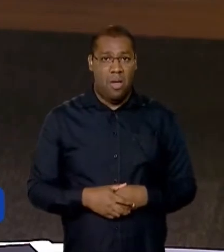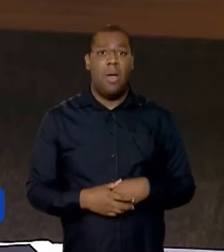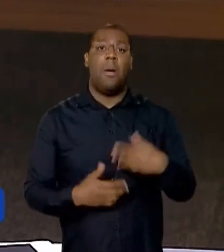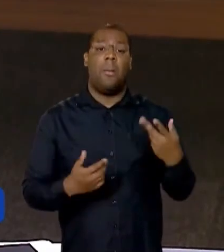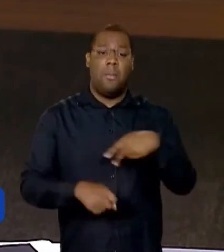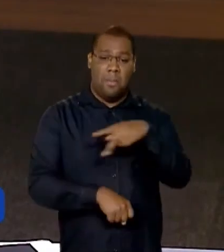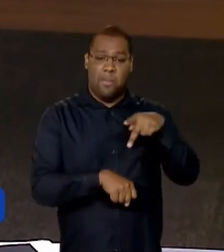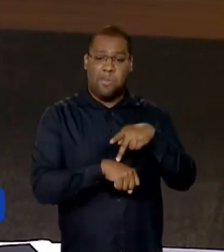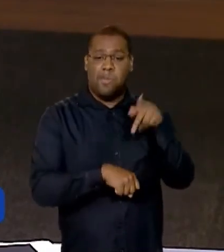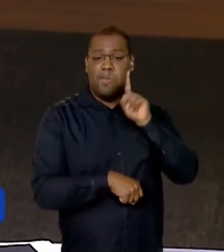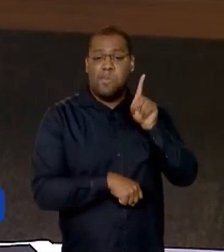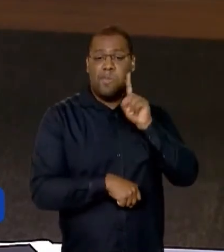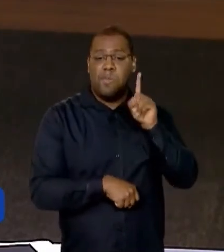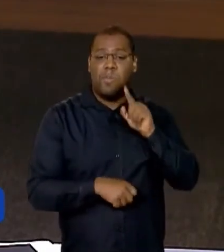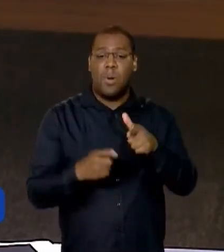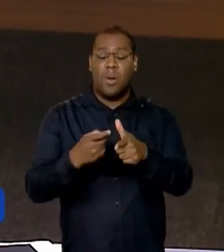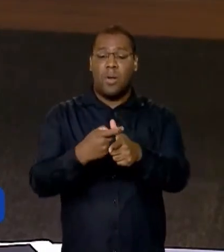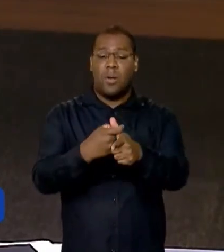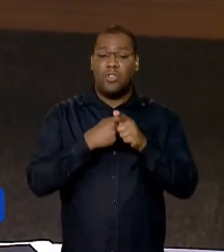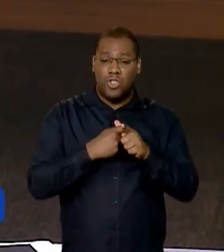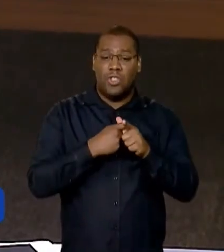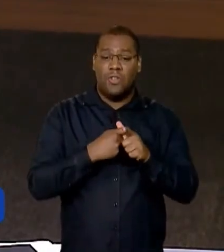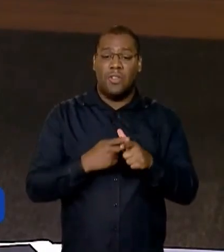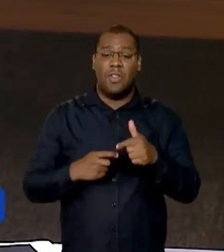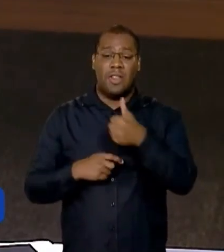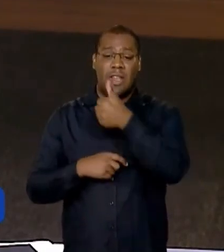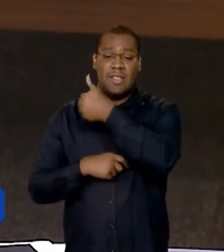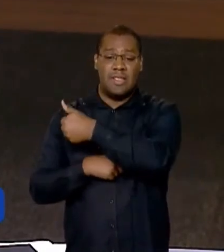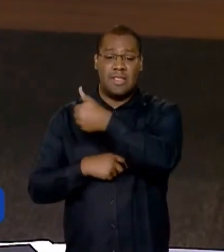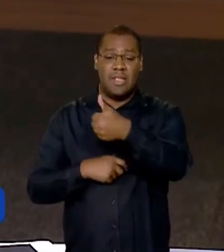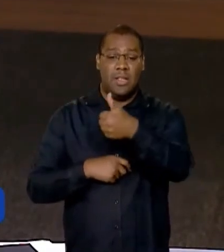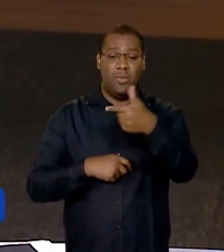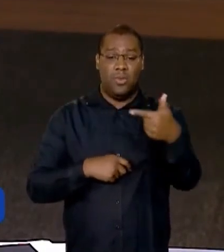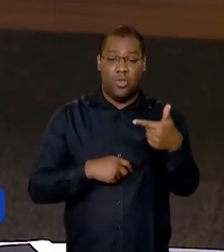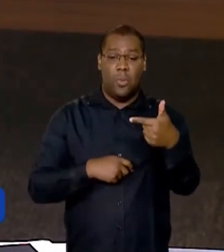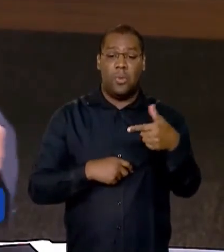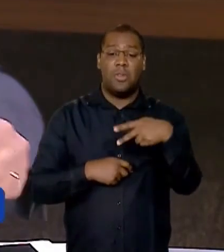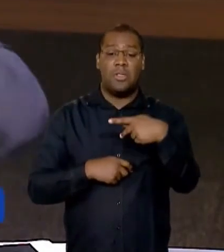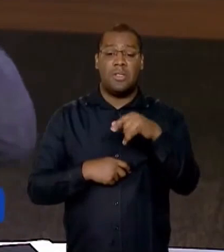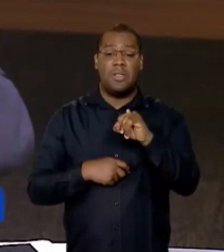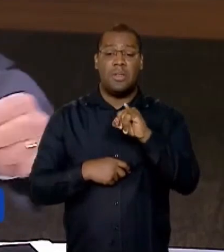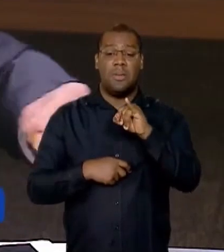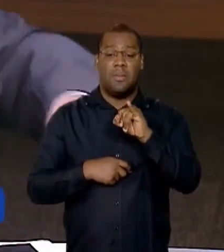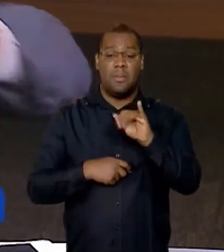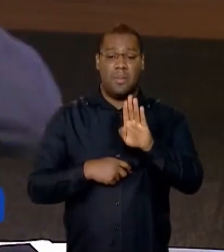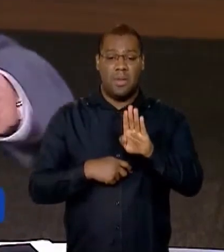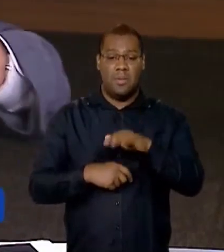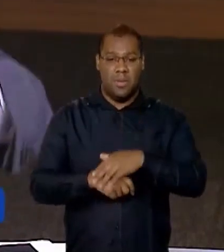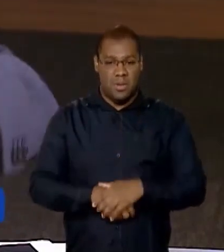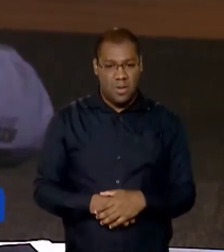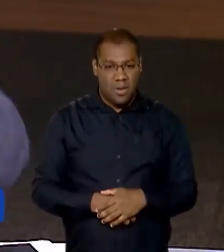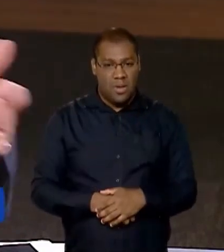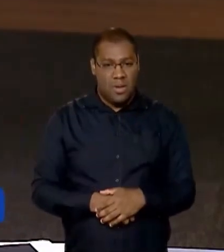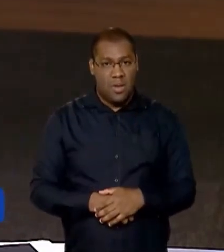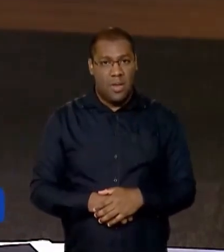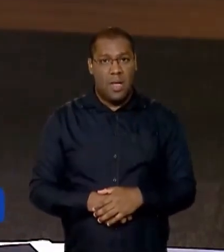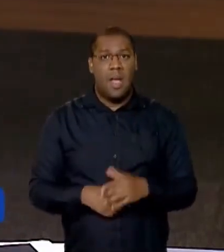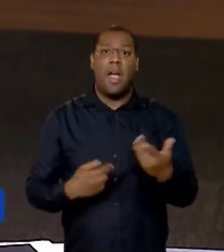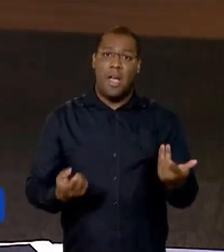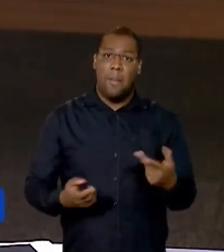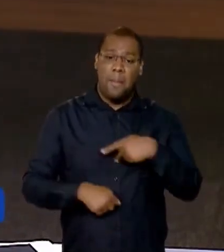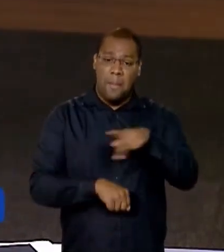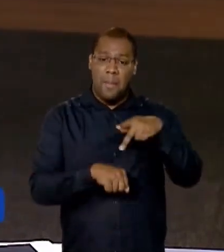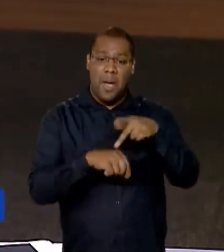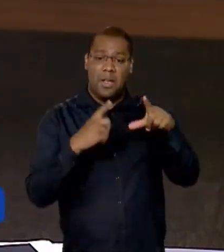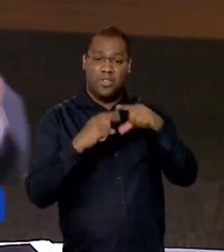Unidos ou seja é 11% do PIB a dívida do Japão é 25% do